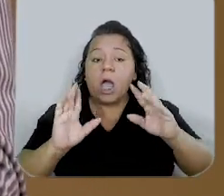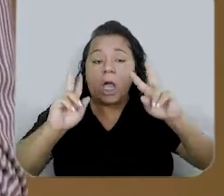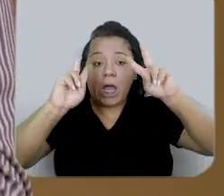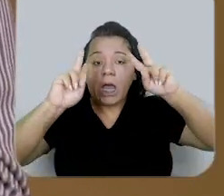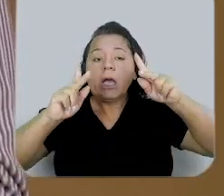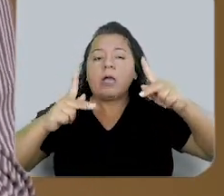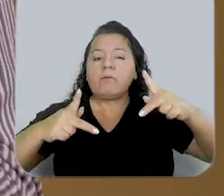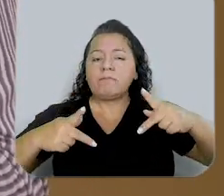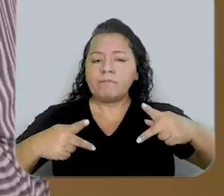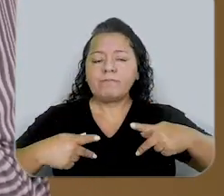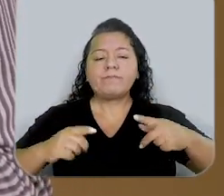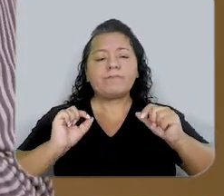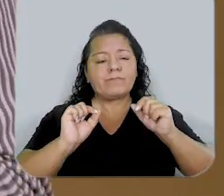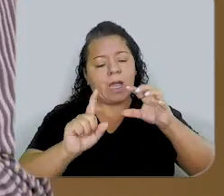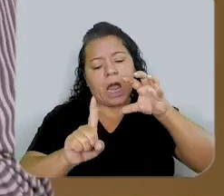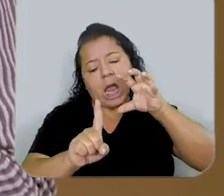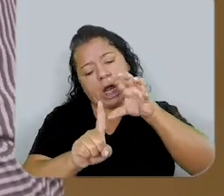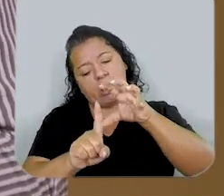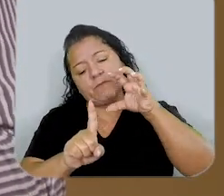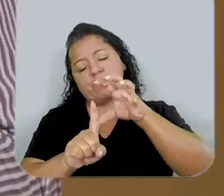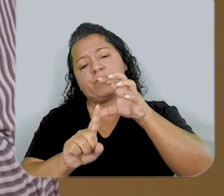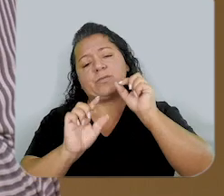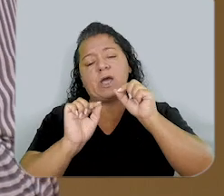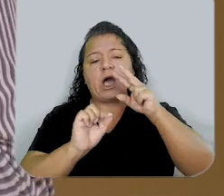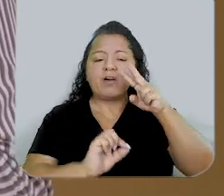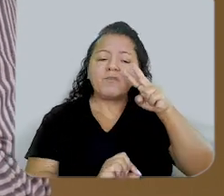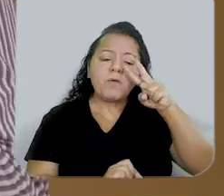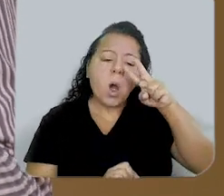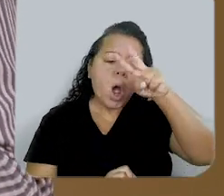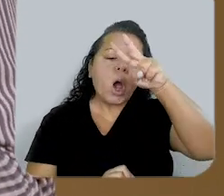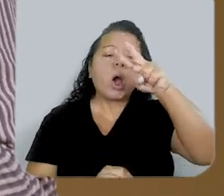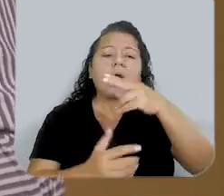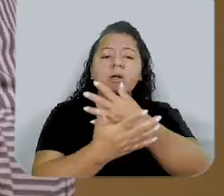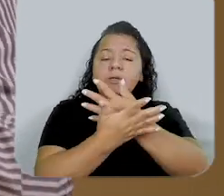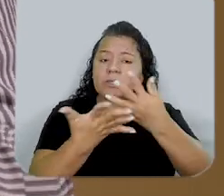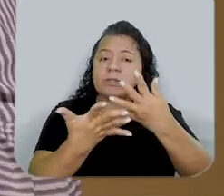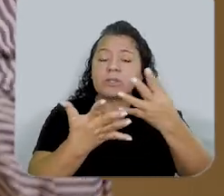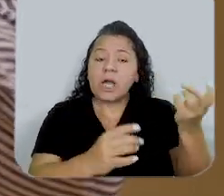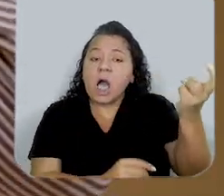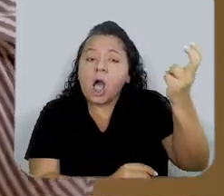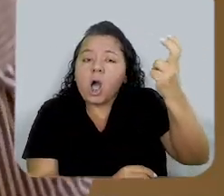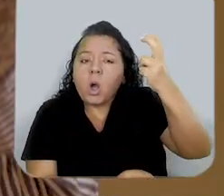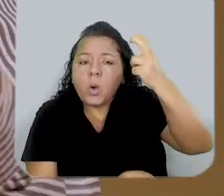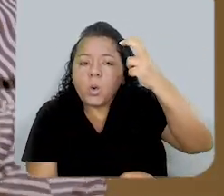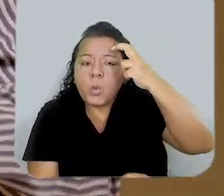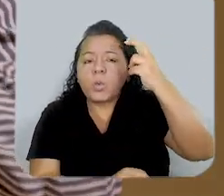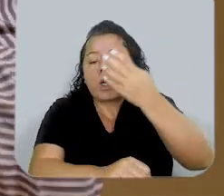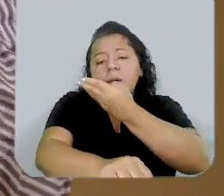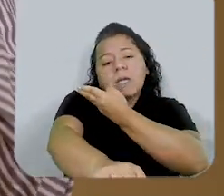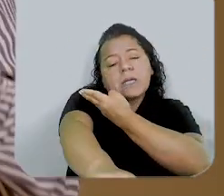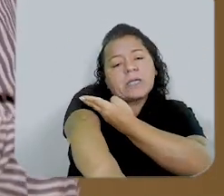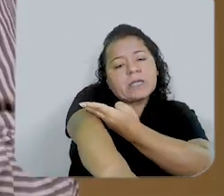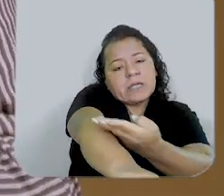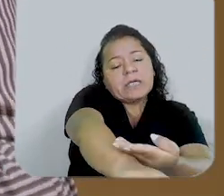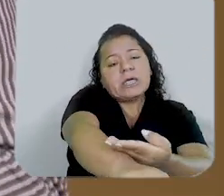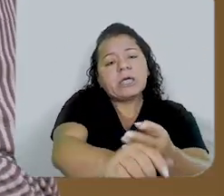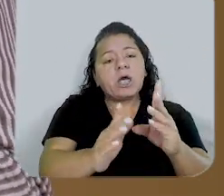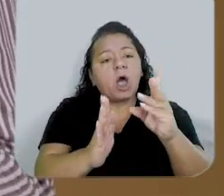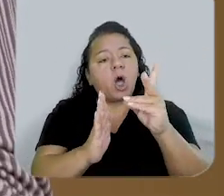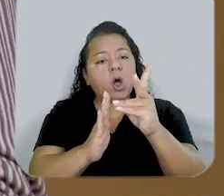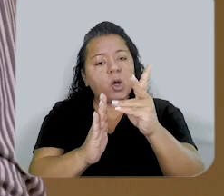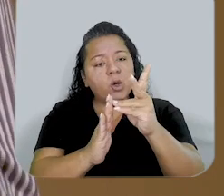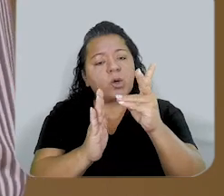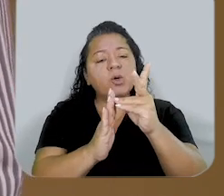a participação, a influência e a forte contribuição que as culturas tradicionais, especificamente a cultura